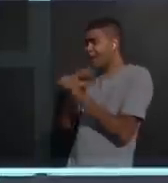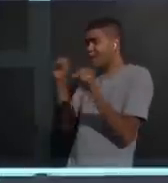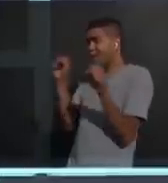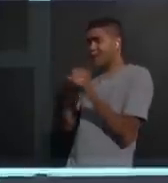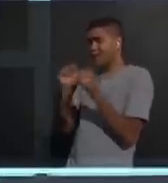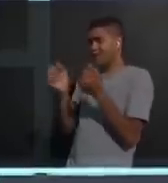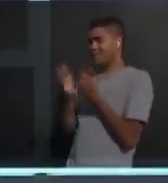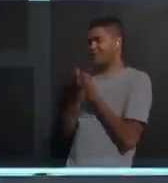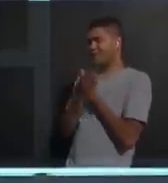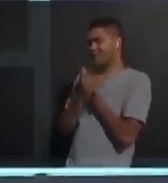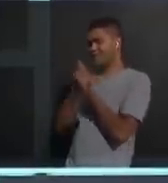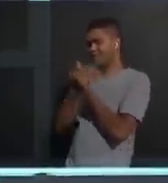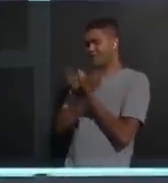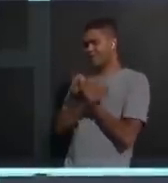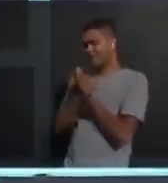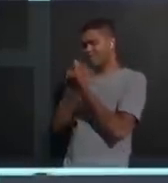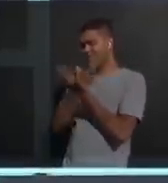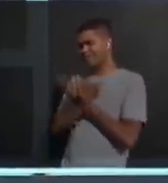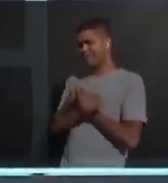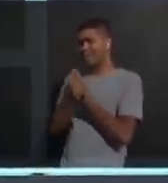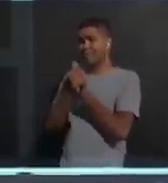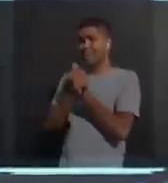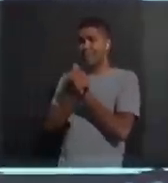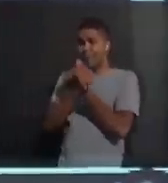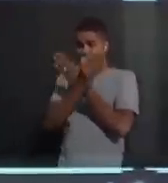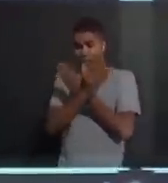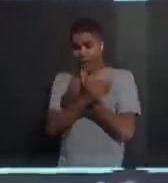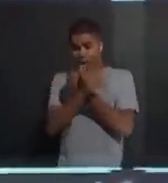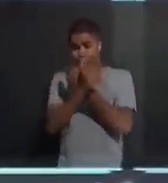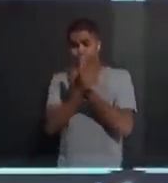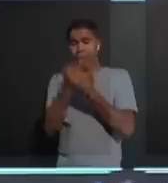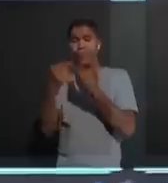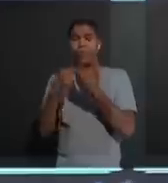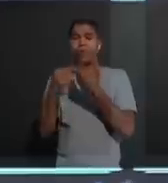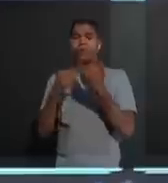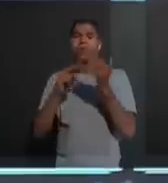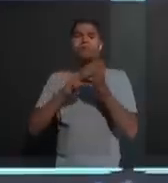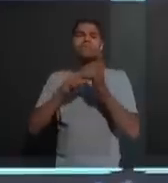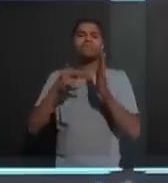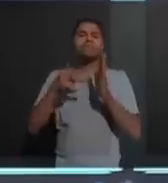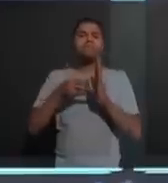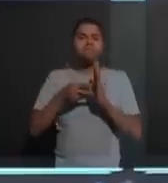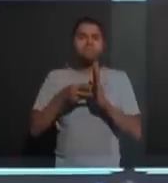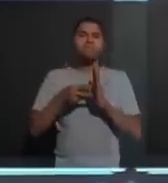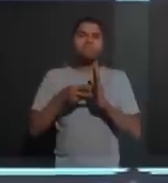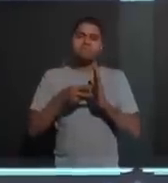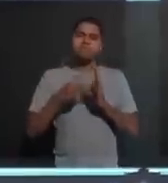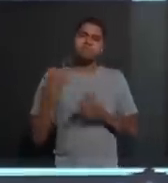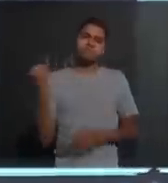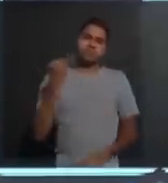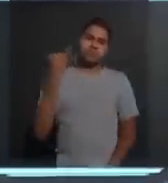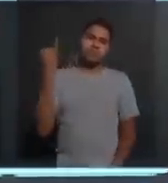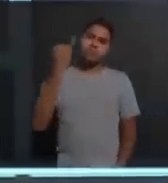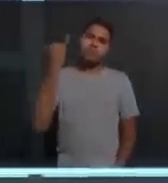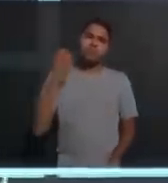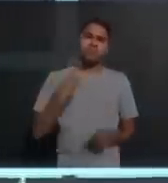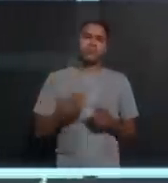borboleta ea borboleta pra mim ela tem um significado muito grande porque